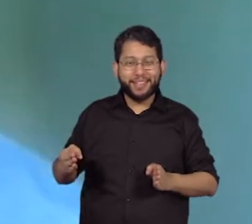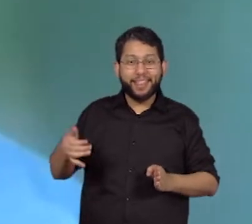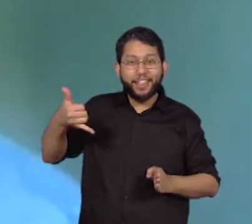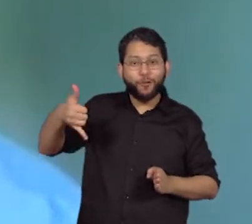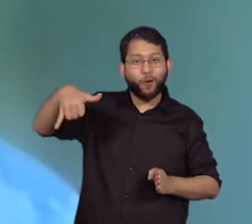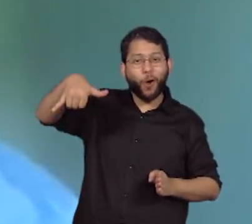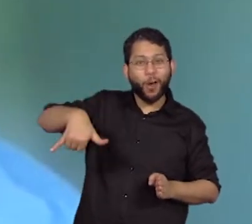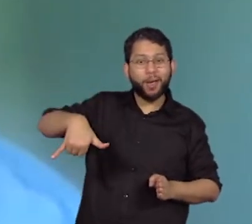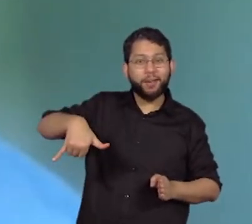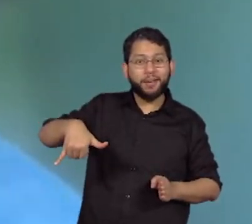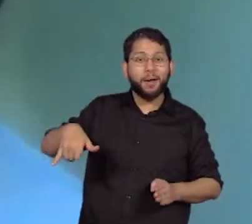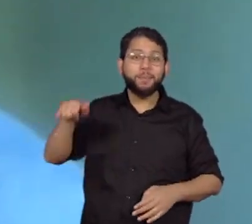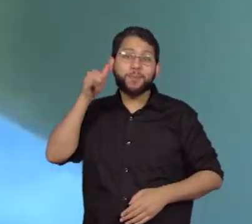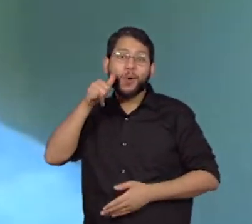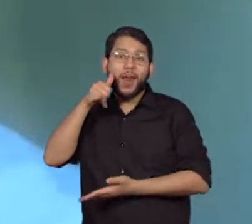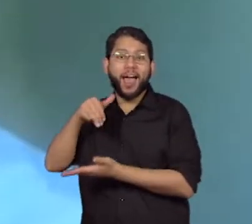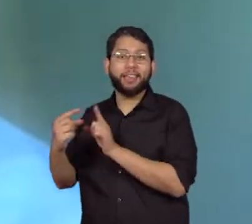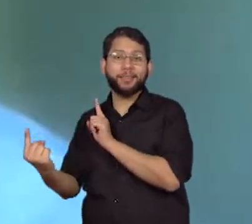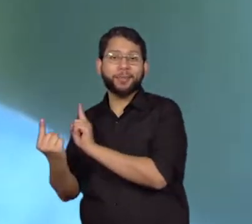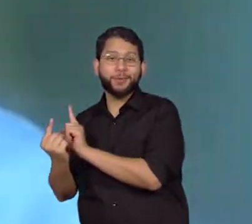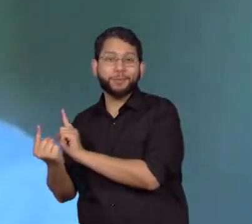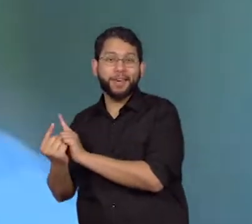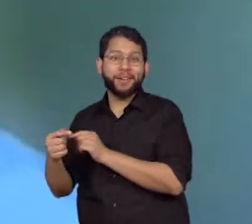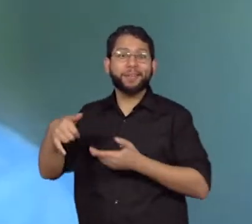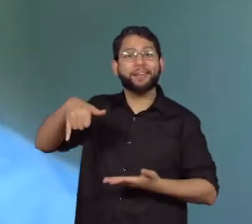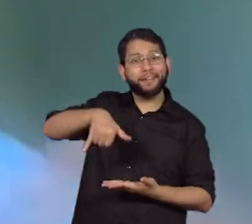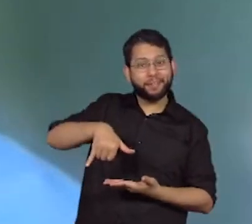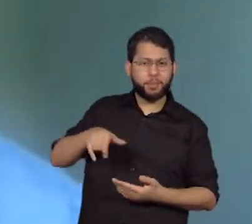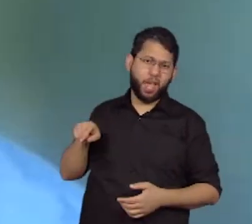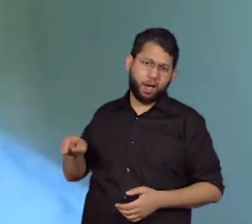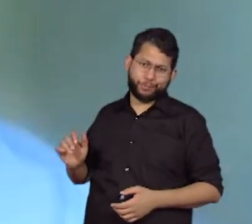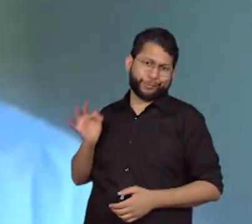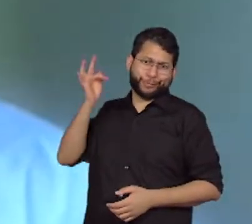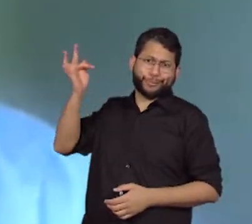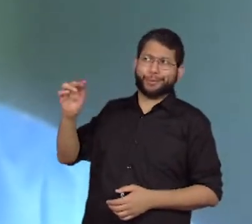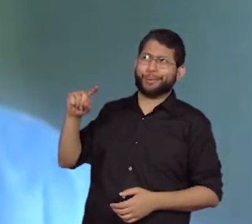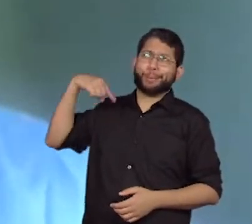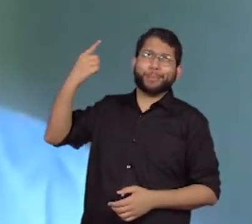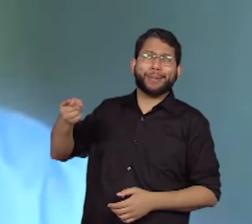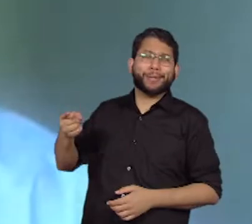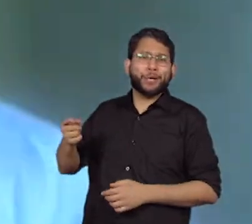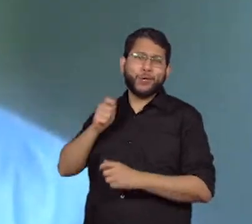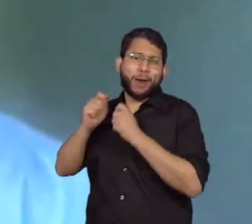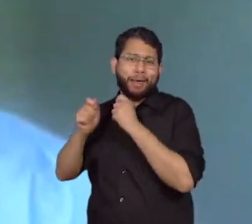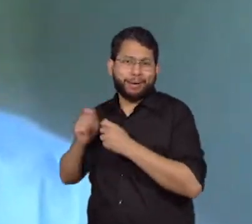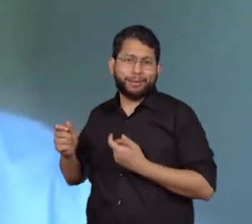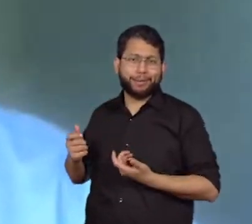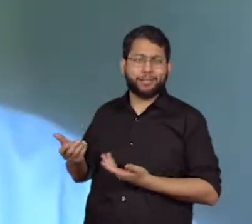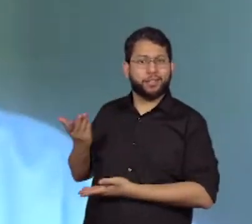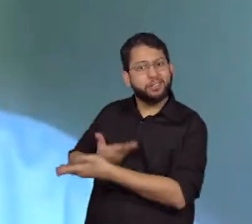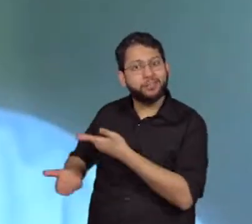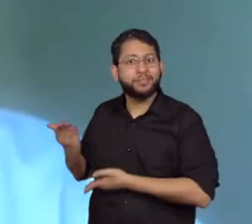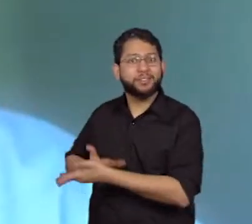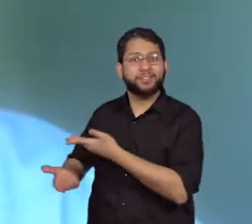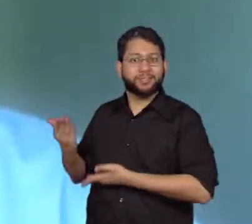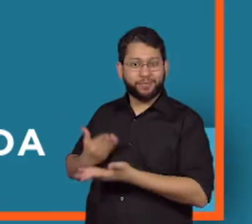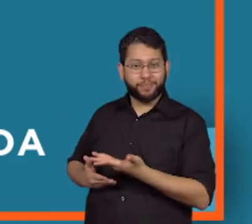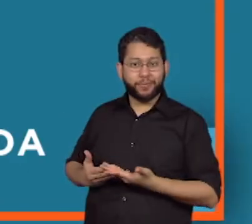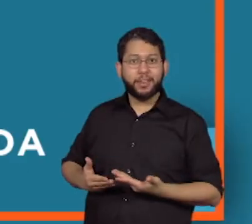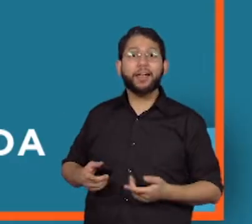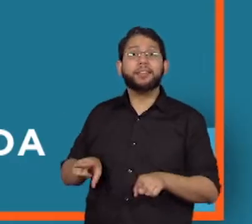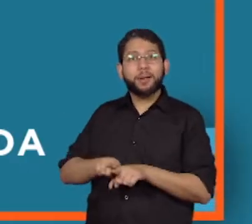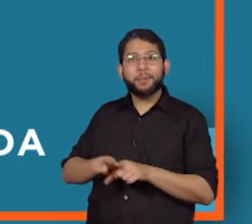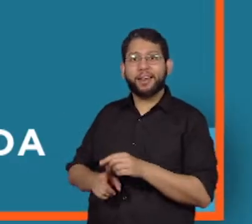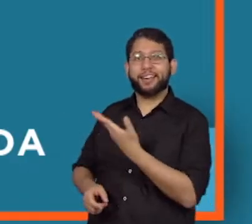com a recepcionista. Que inclusive depois virou uma jornalista, enfim, fiz várias reportagens, aprendi muito com a Cláudia Giudice e a